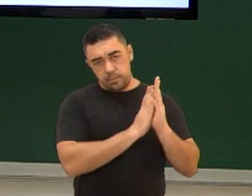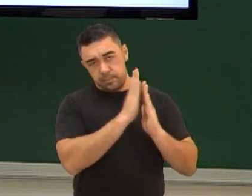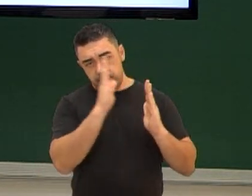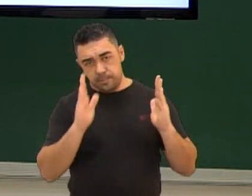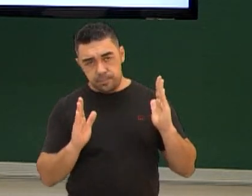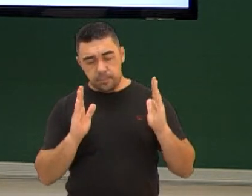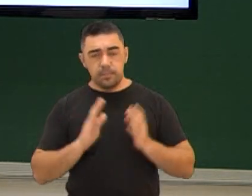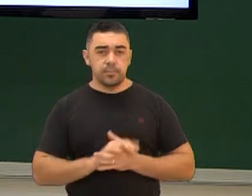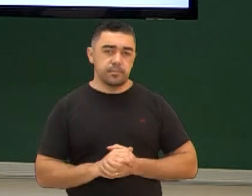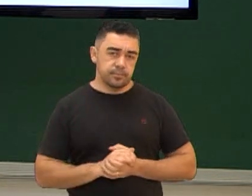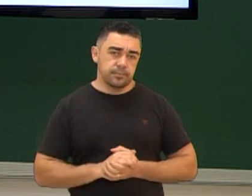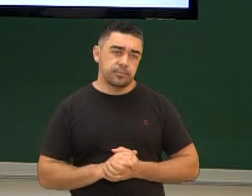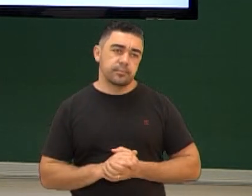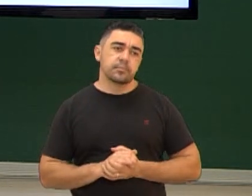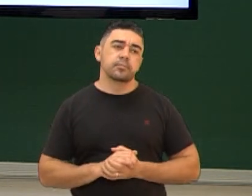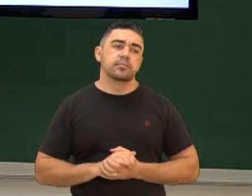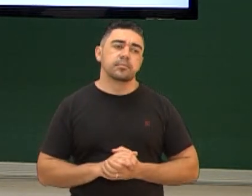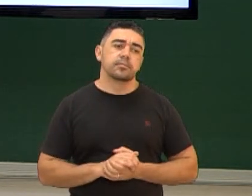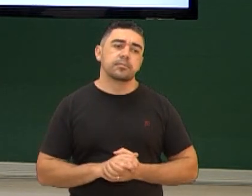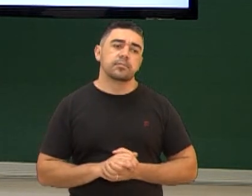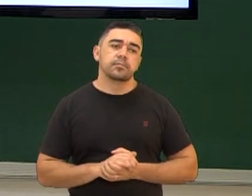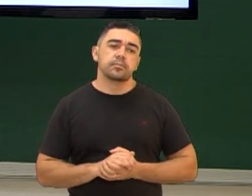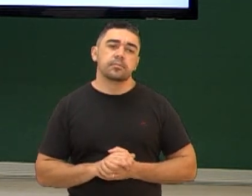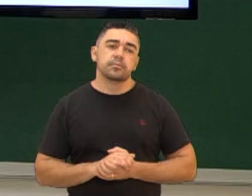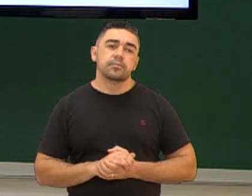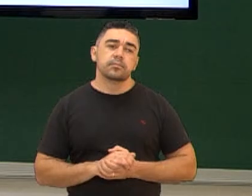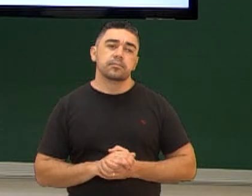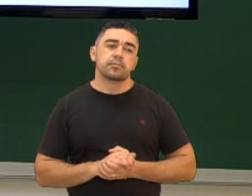negativo. Tudo bem?